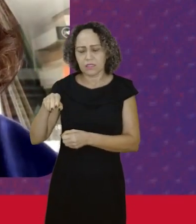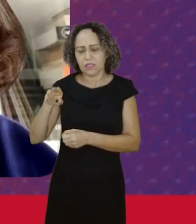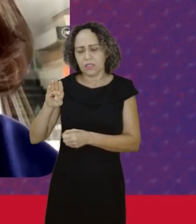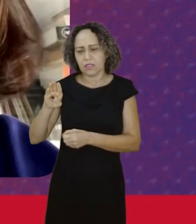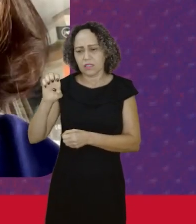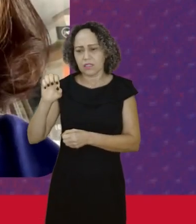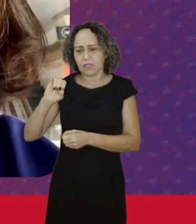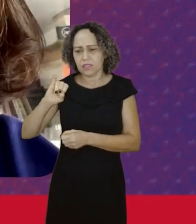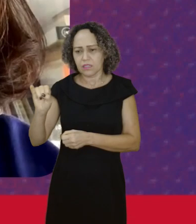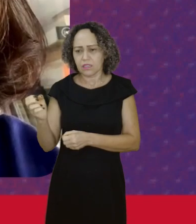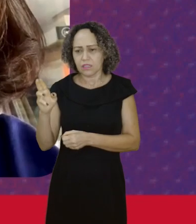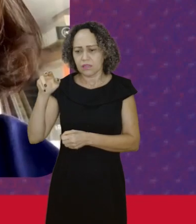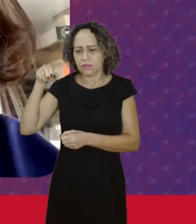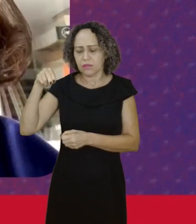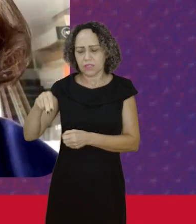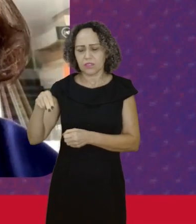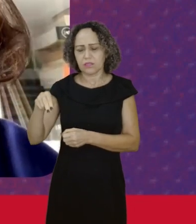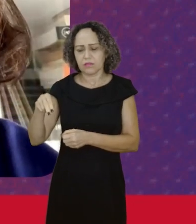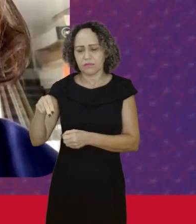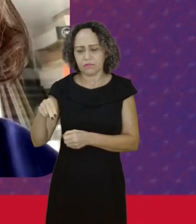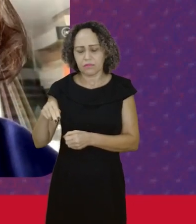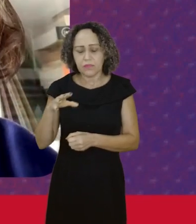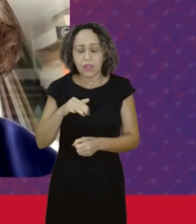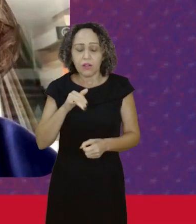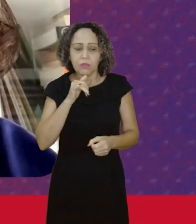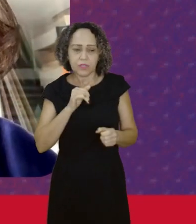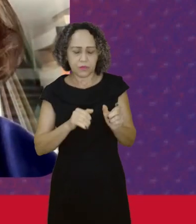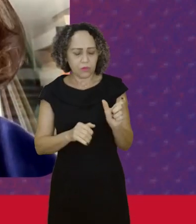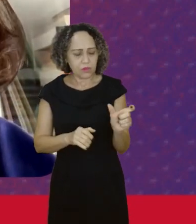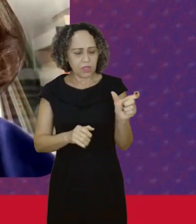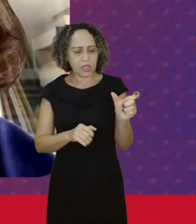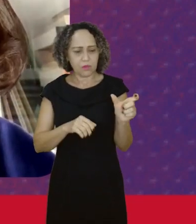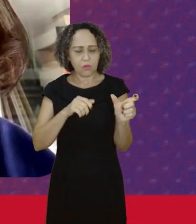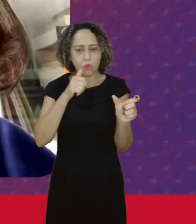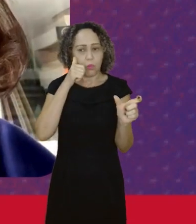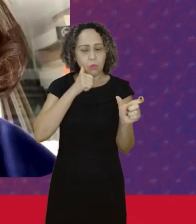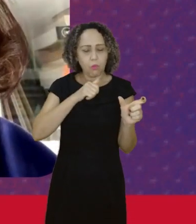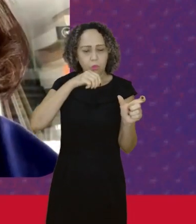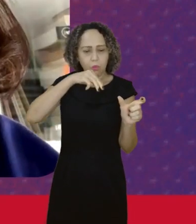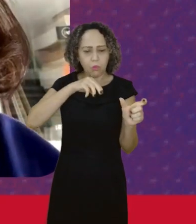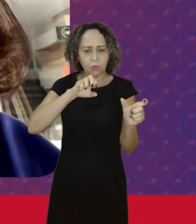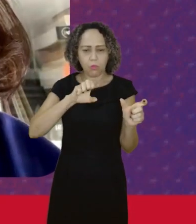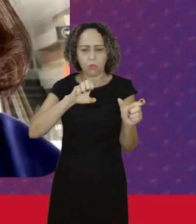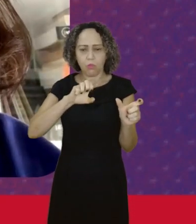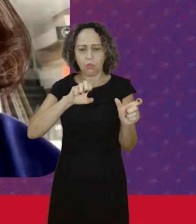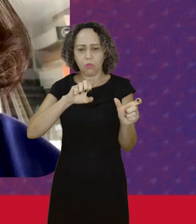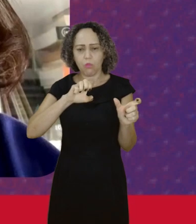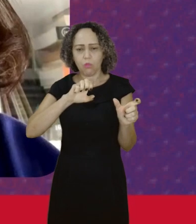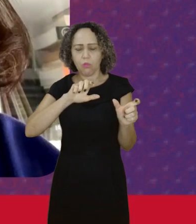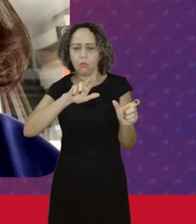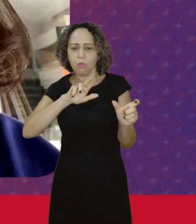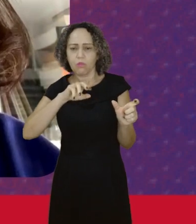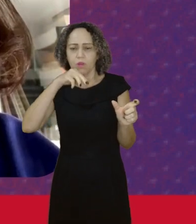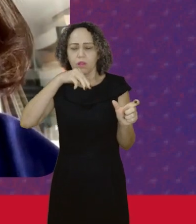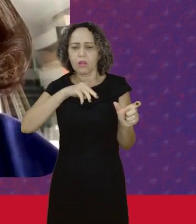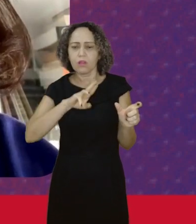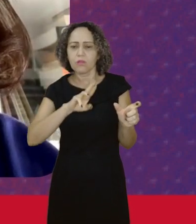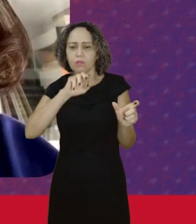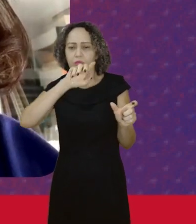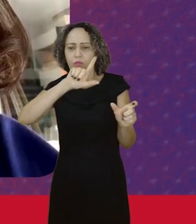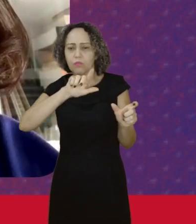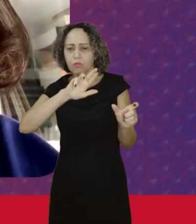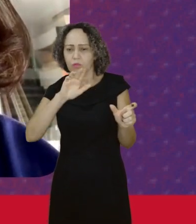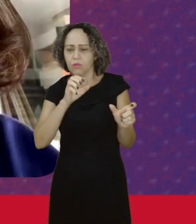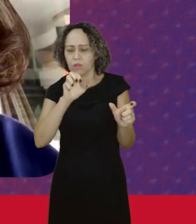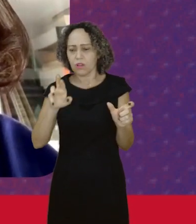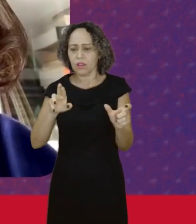termo mulher por gênero nos documentos da Organização das Nações Unidas. E apontou que a desigualdade entre